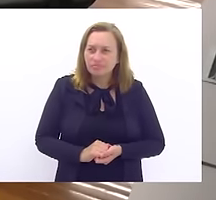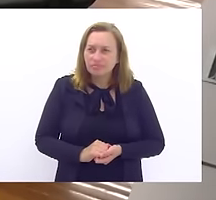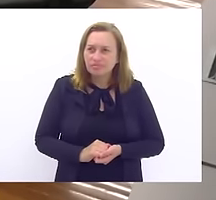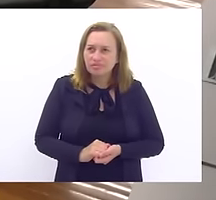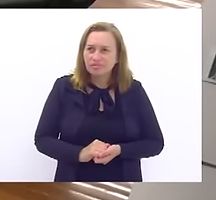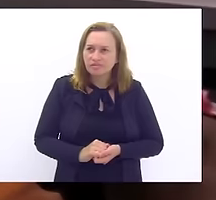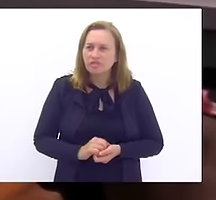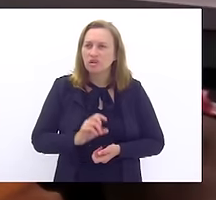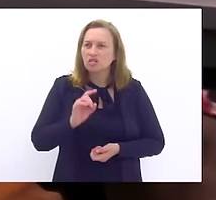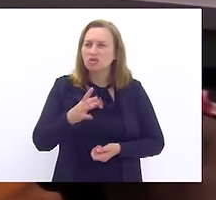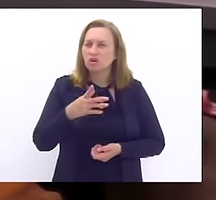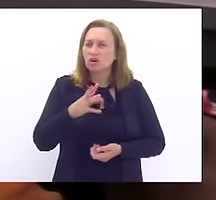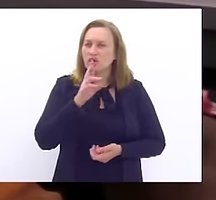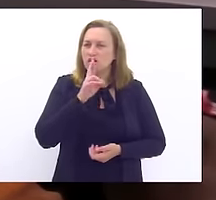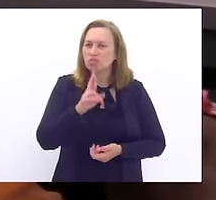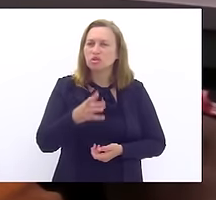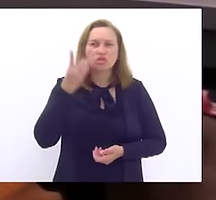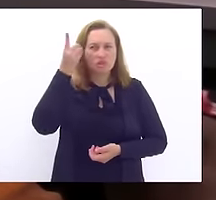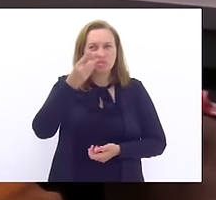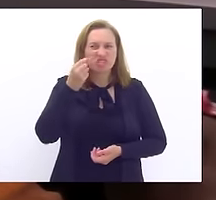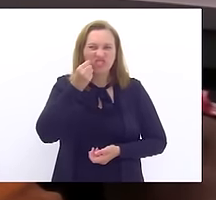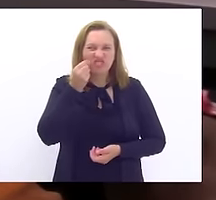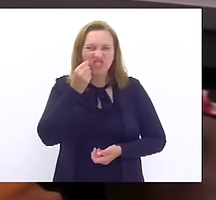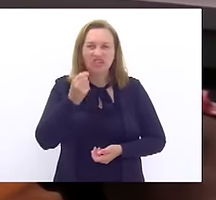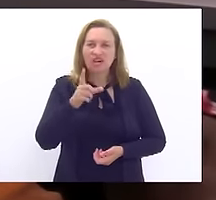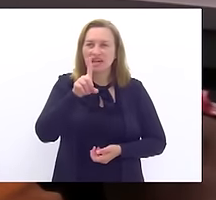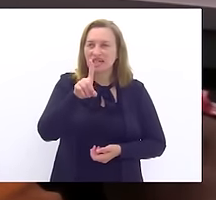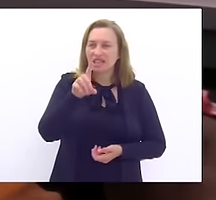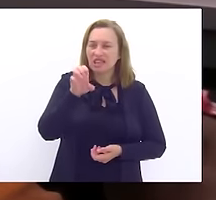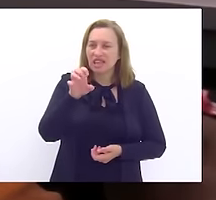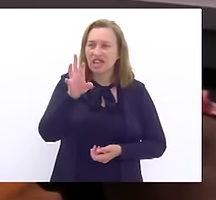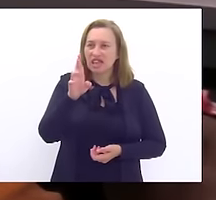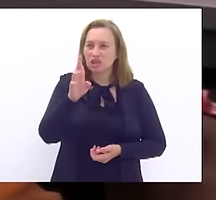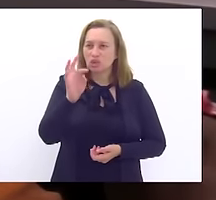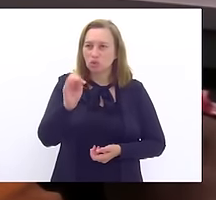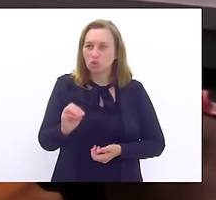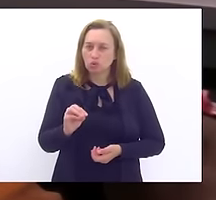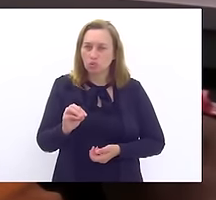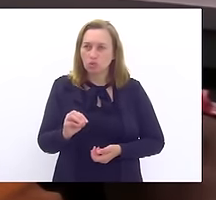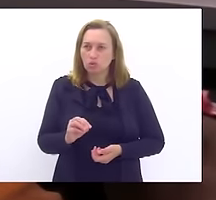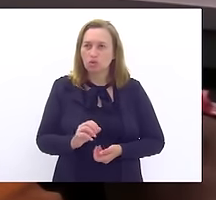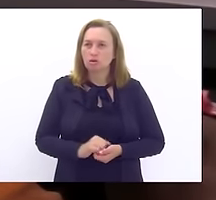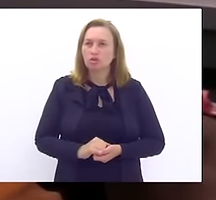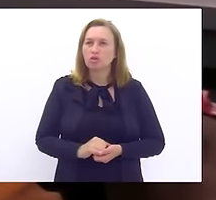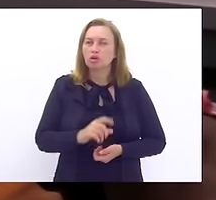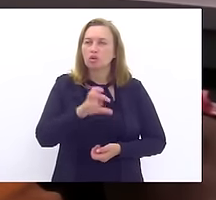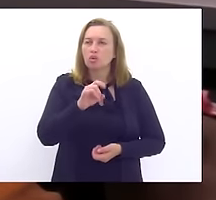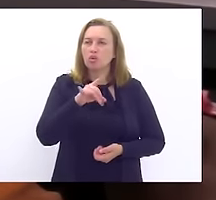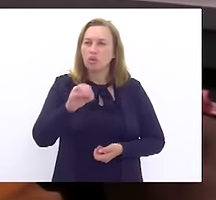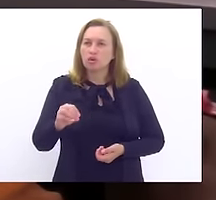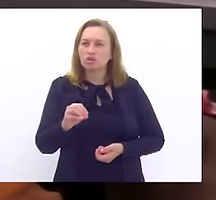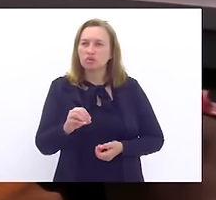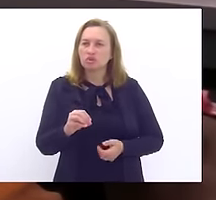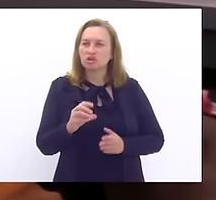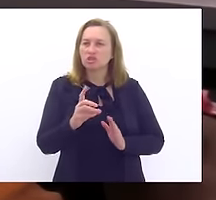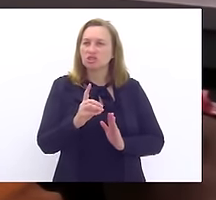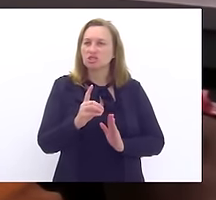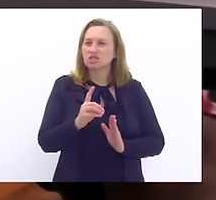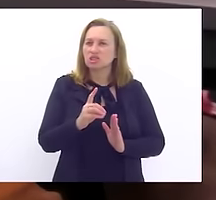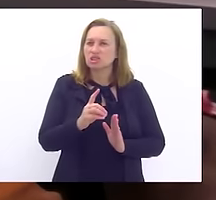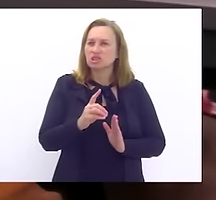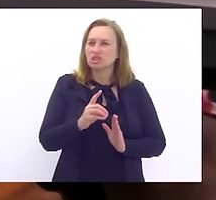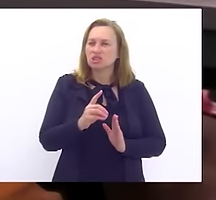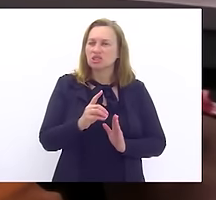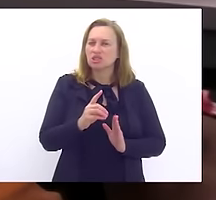é só responder ao Deputado Giovani Ratinho o neto hipótese nenhuma aplica o código de trânsito brasileiro o